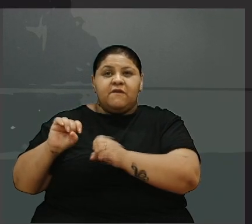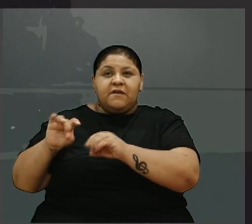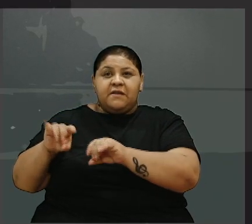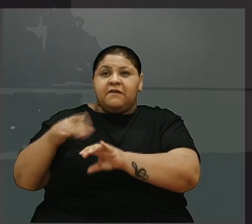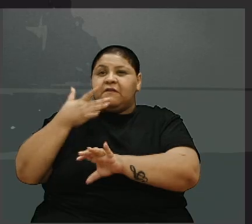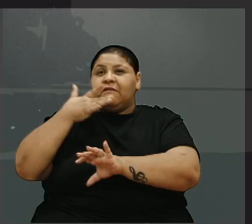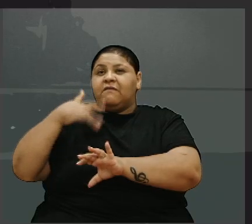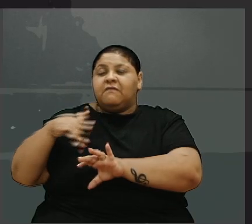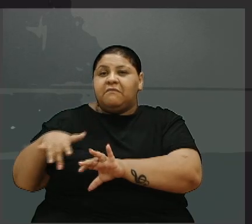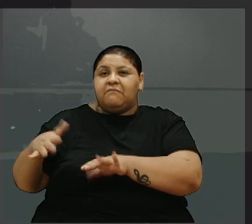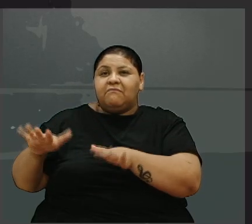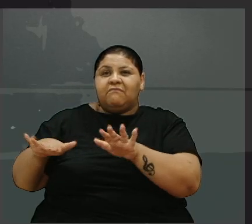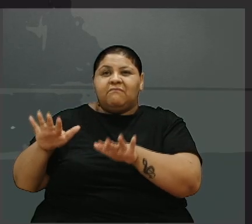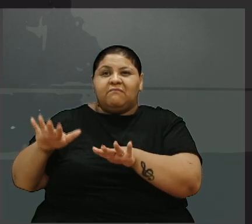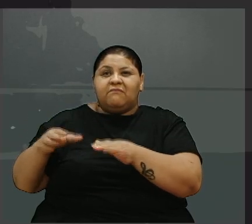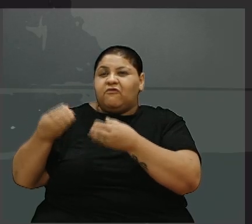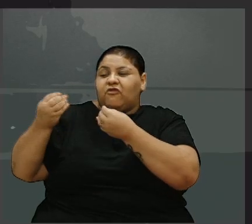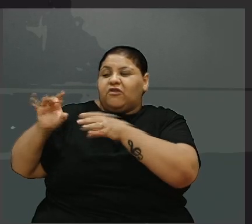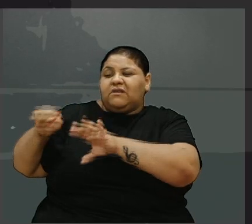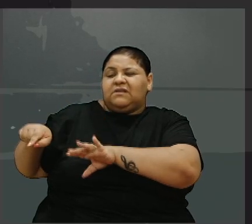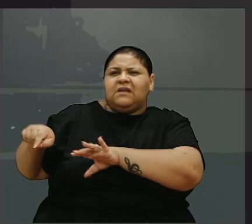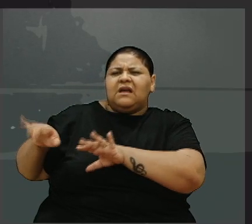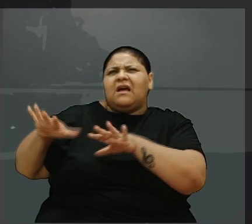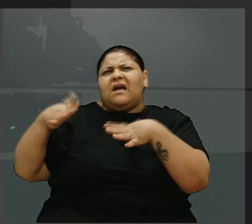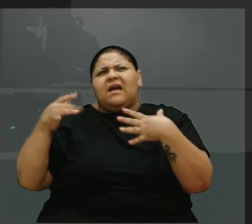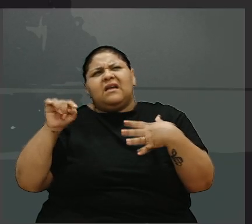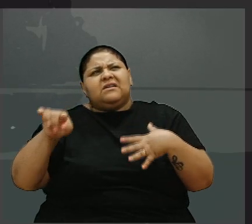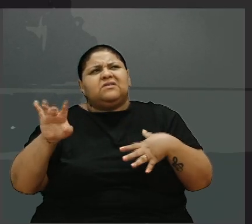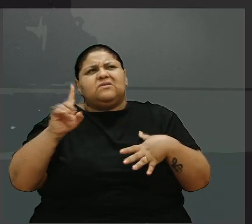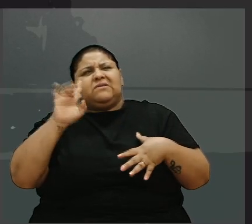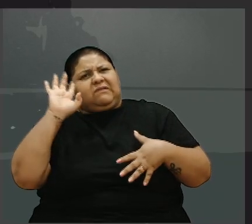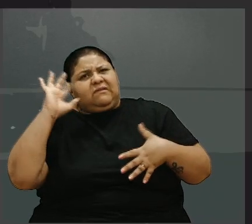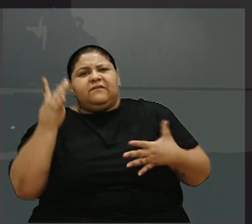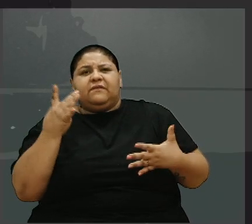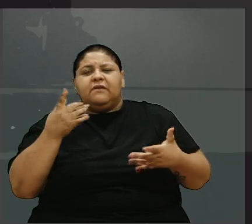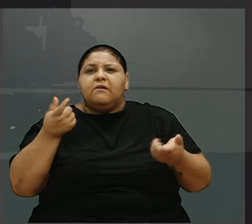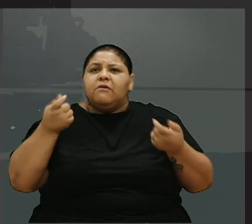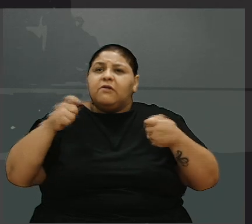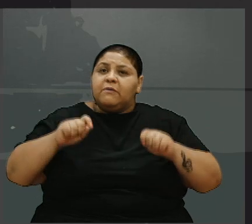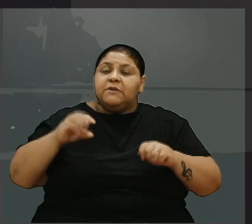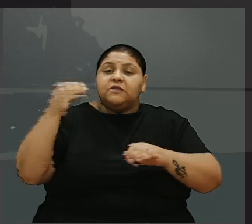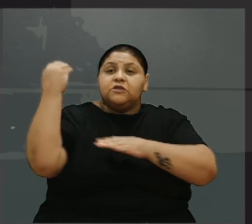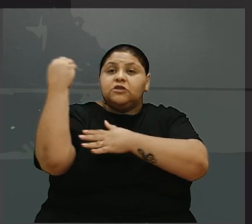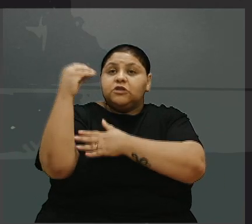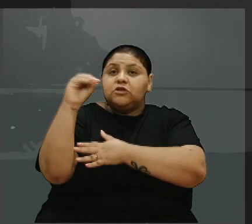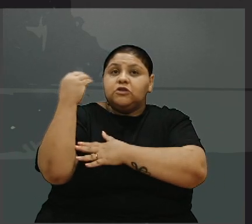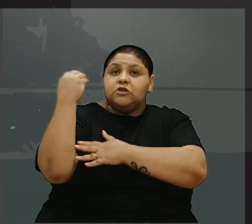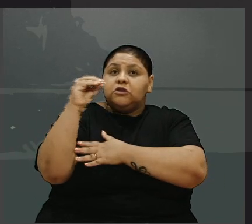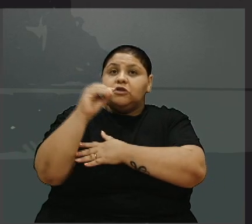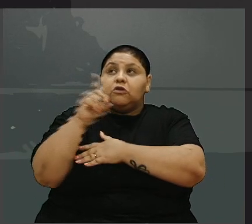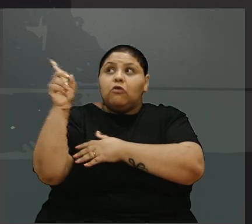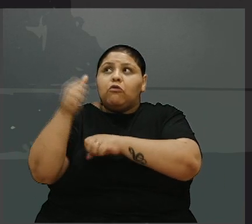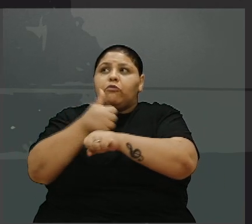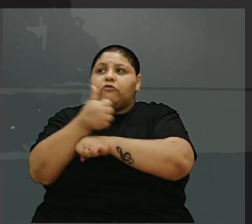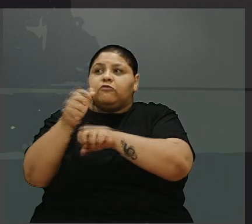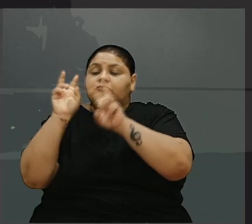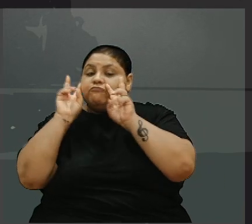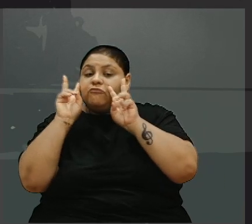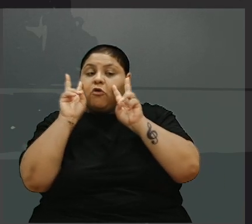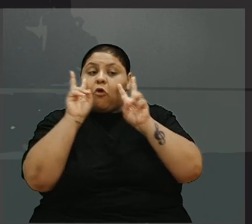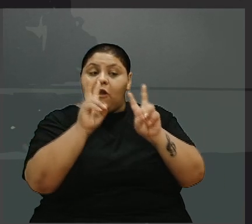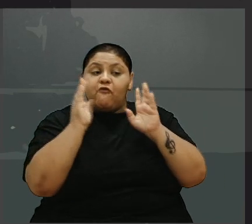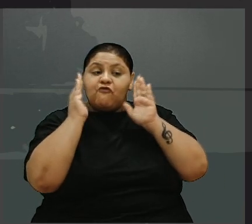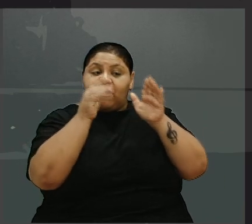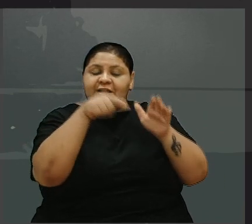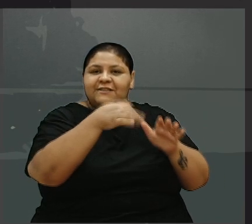que deixado de lado, isso não vai acontecer, e precisamos que em Porto Alegre um desembargador olhasse e visse que as condições